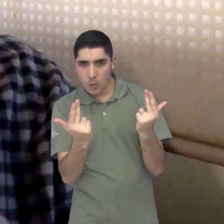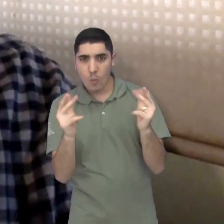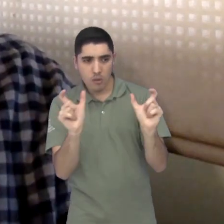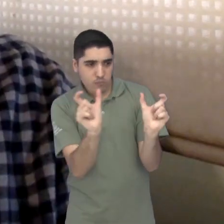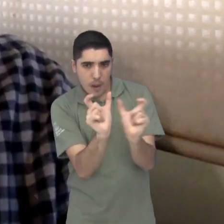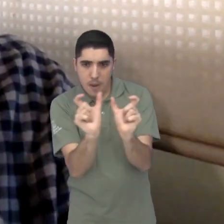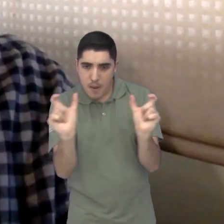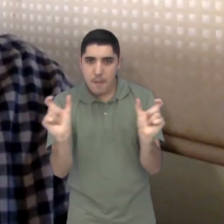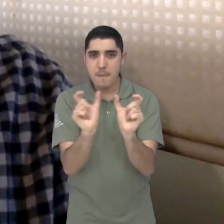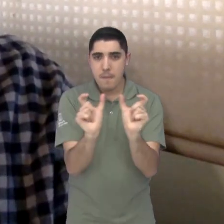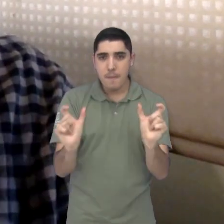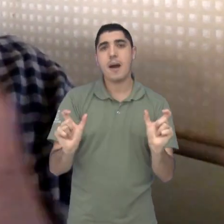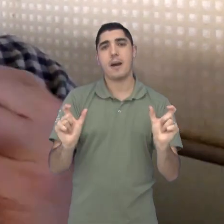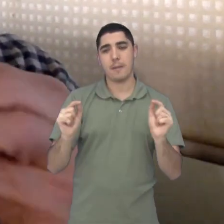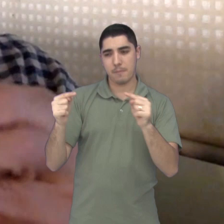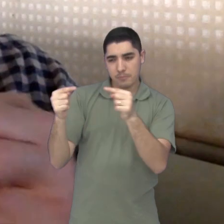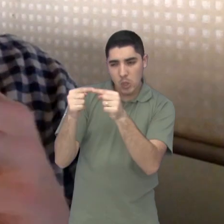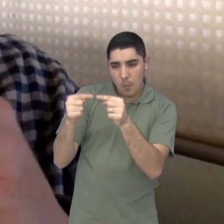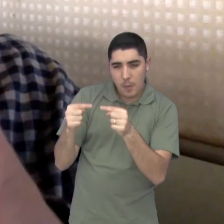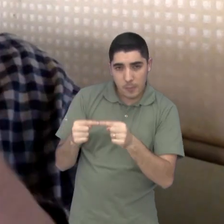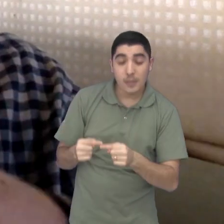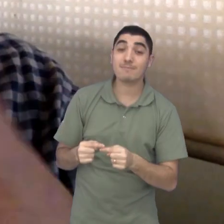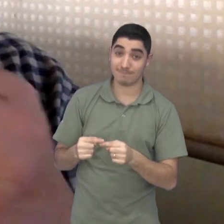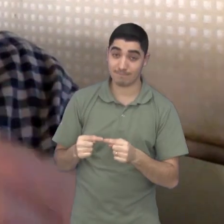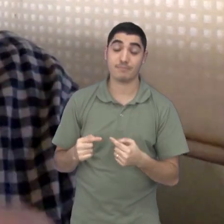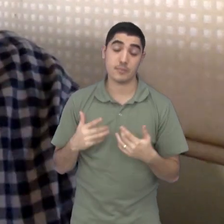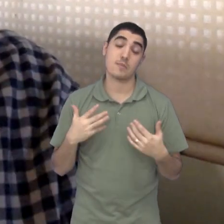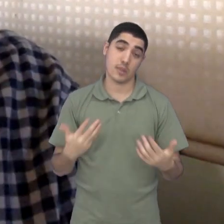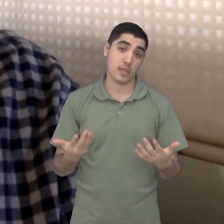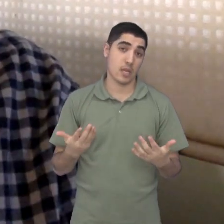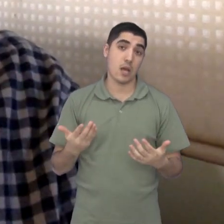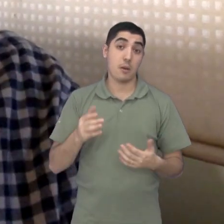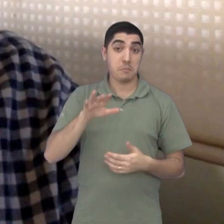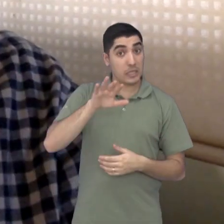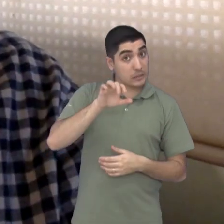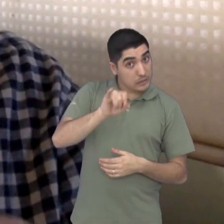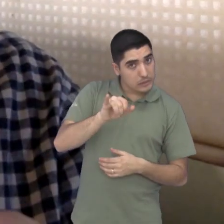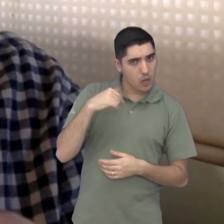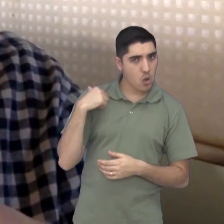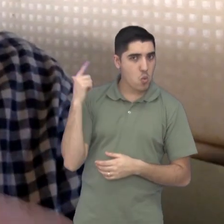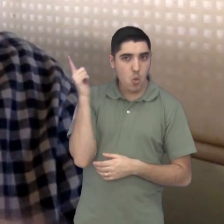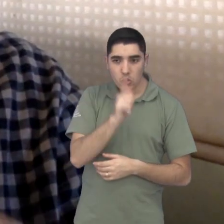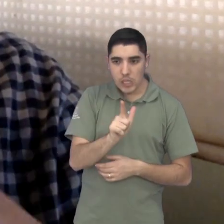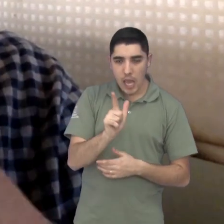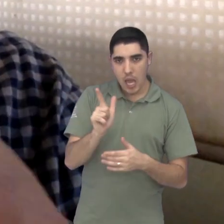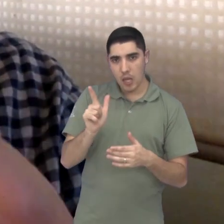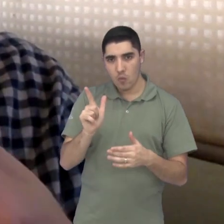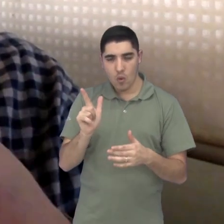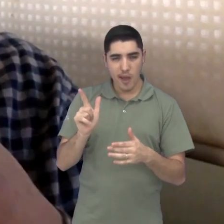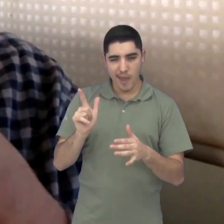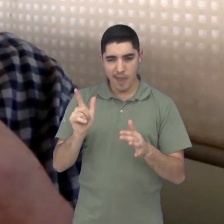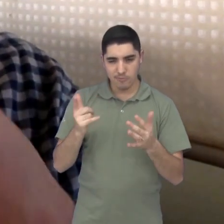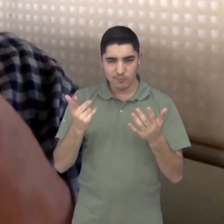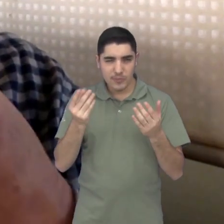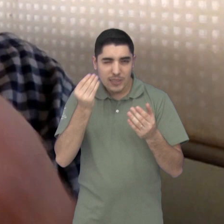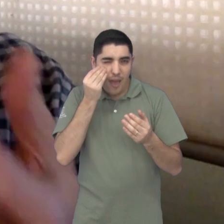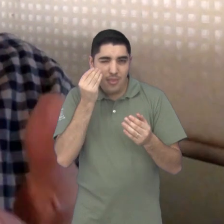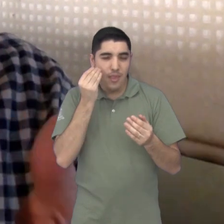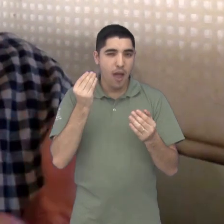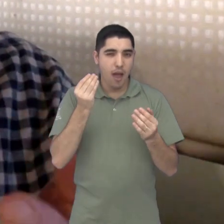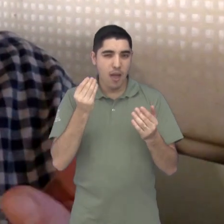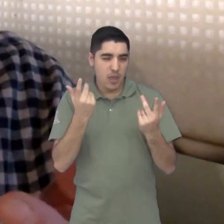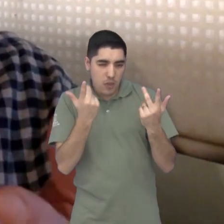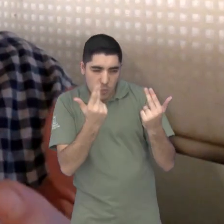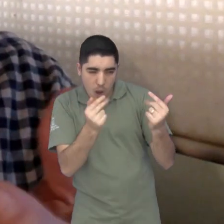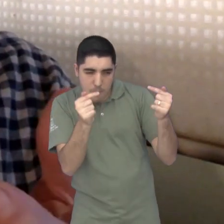lugares, vogais fechadas nos mesmos lugares. Mas se você consegue fazer isso, você consegue uma